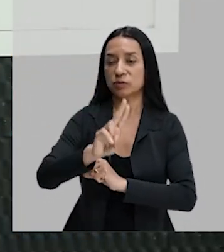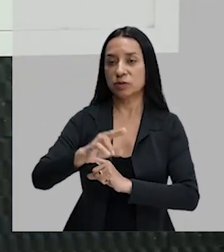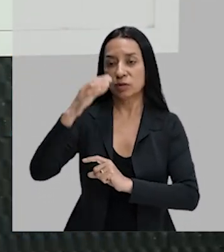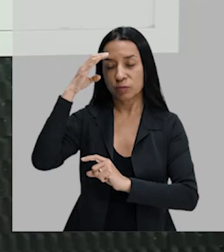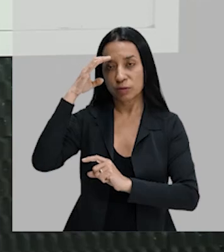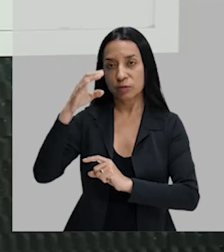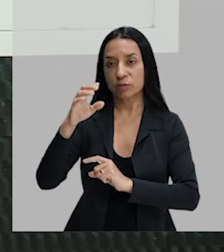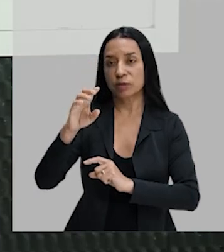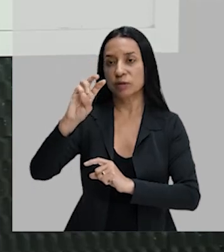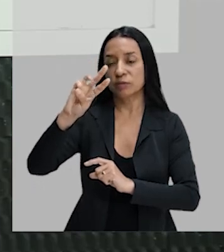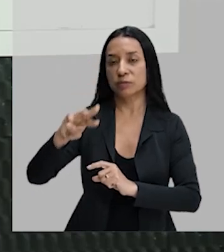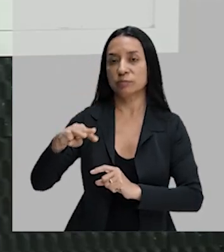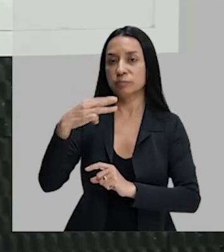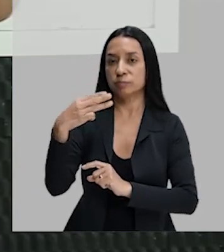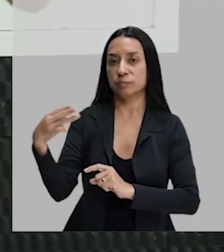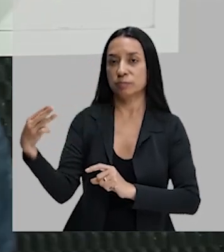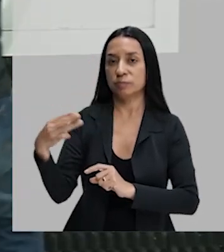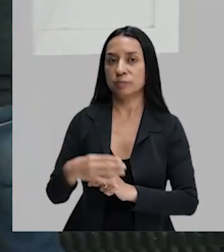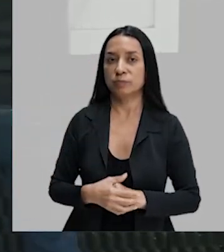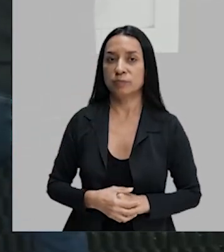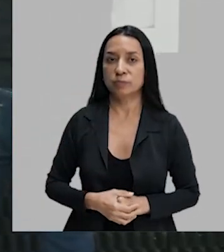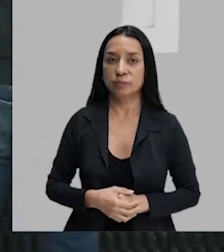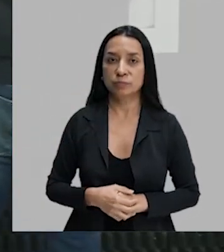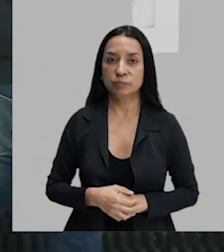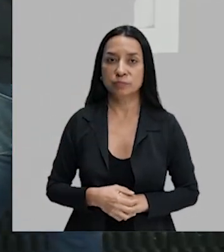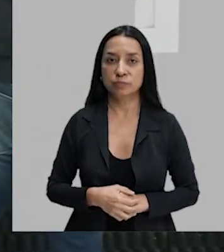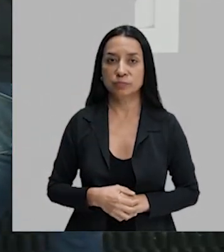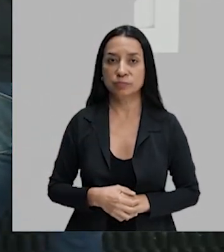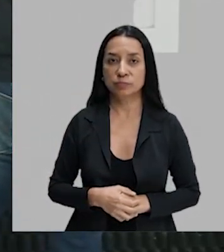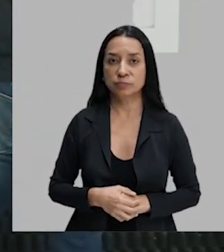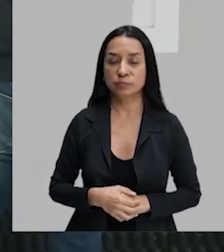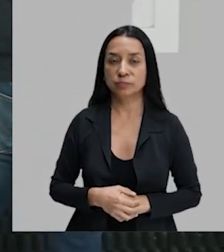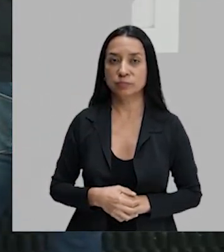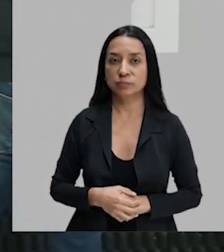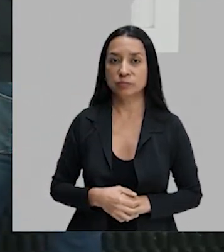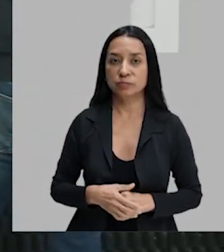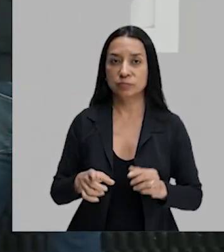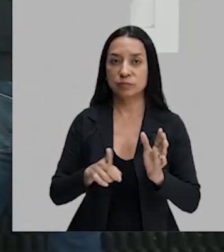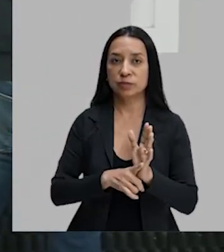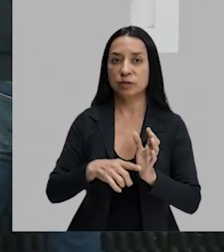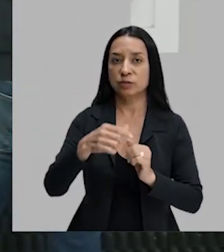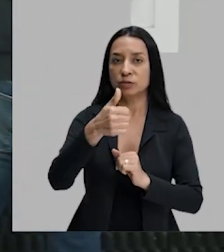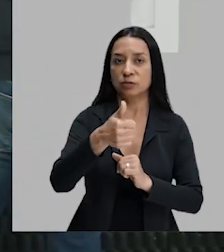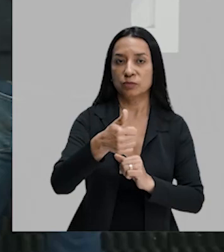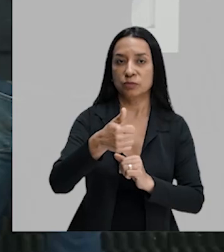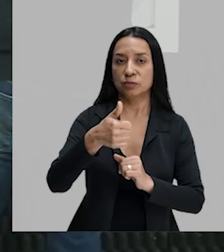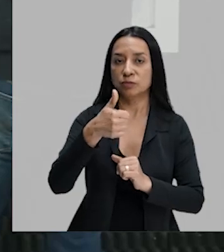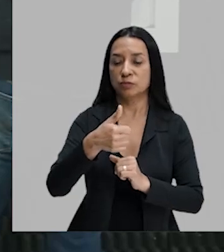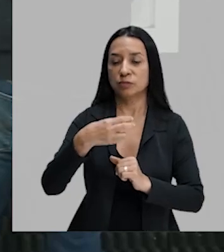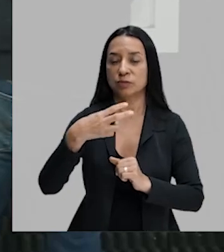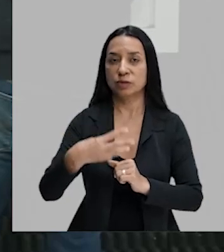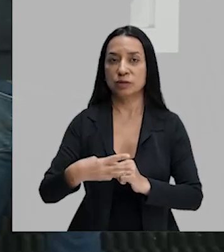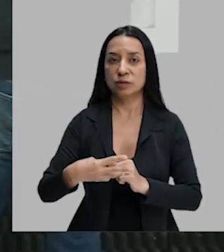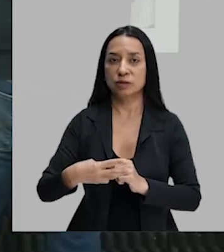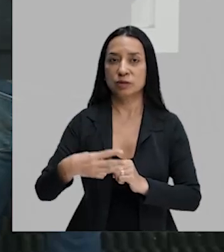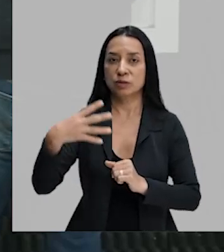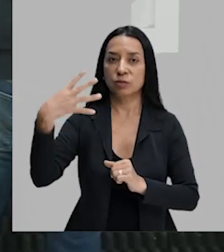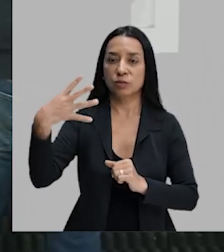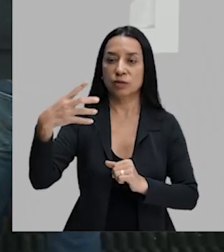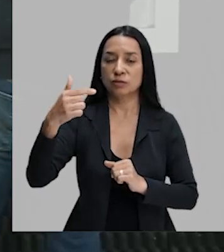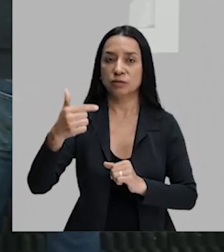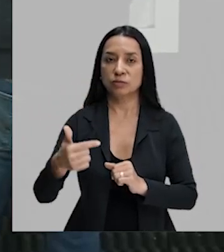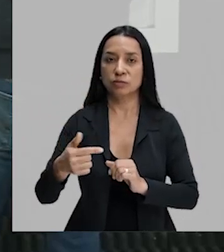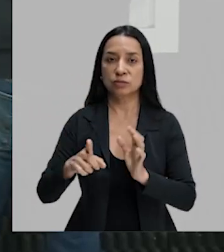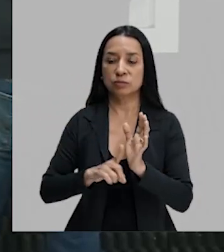de sair tá vai ficar menos um e três quatro dois